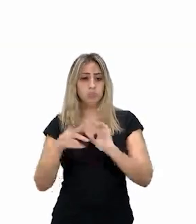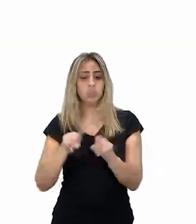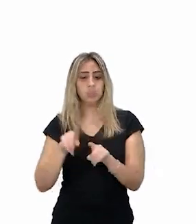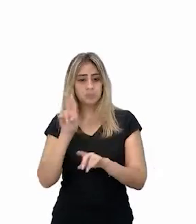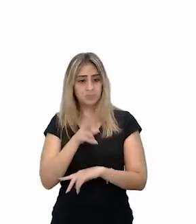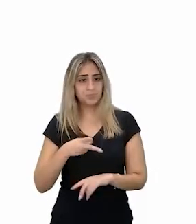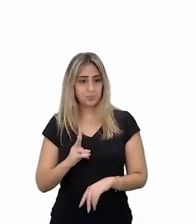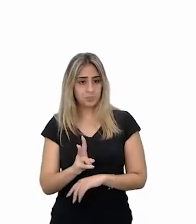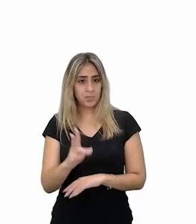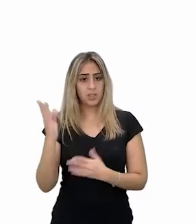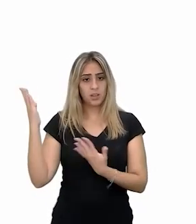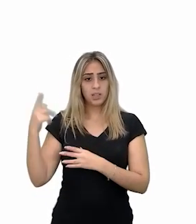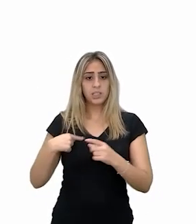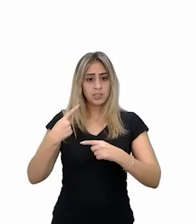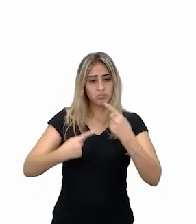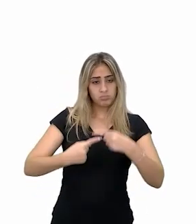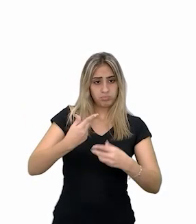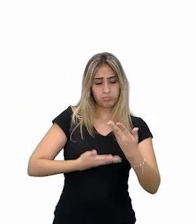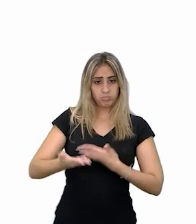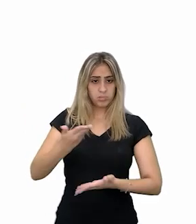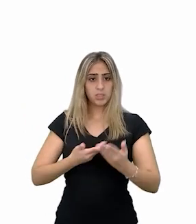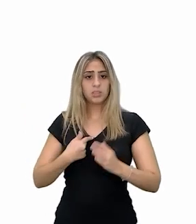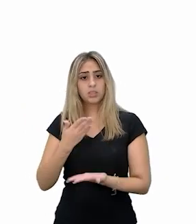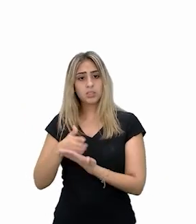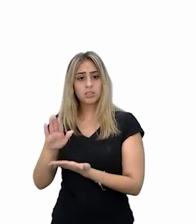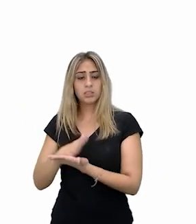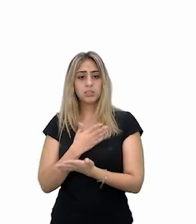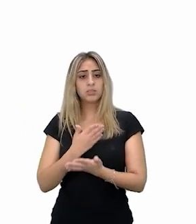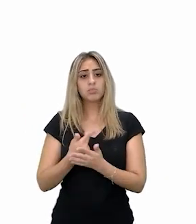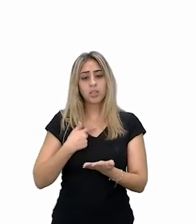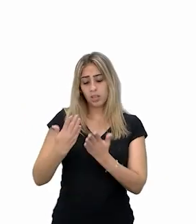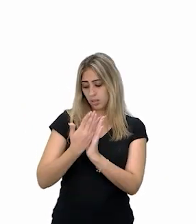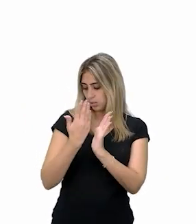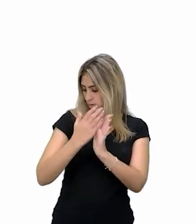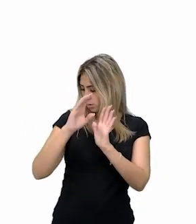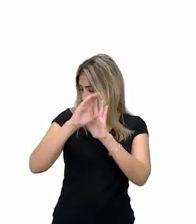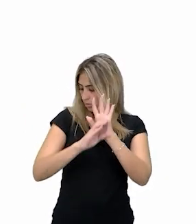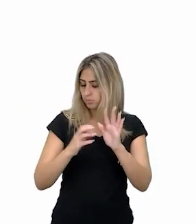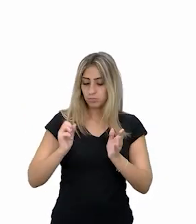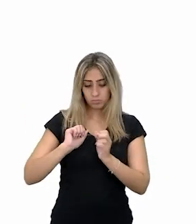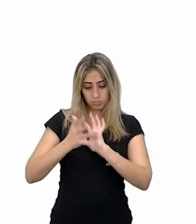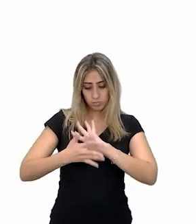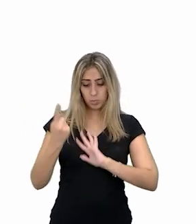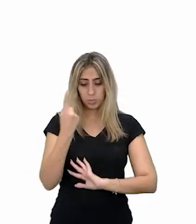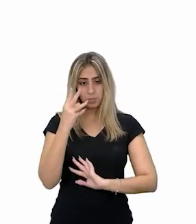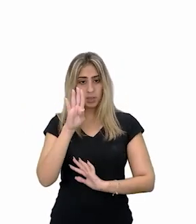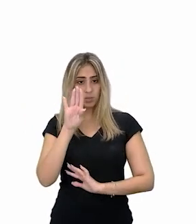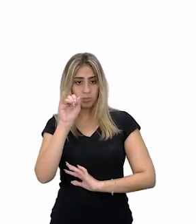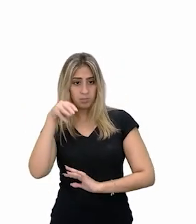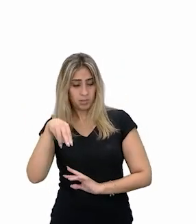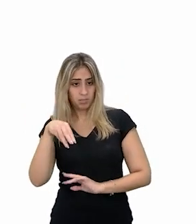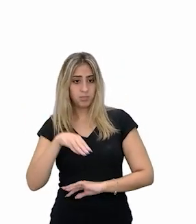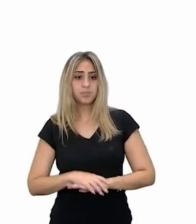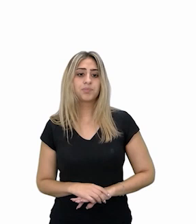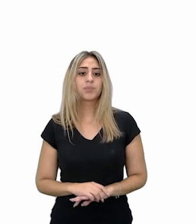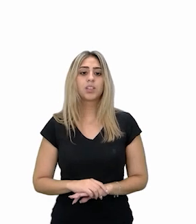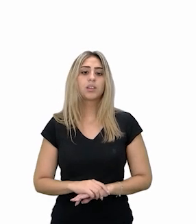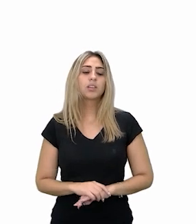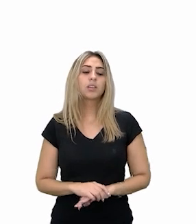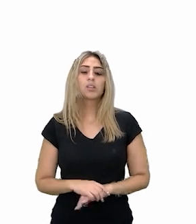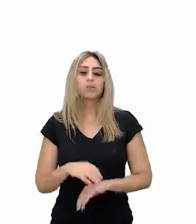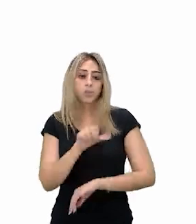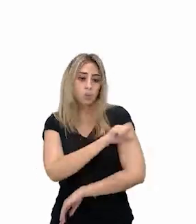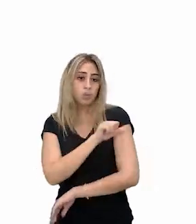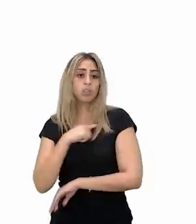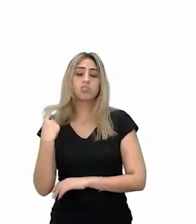então, essa discussão, separei aqui que no caderno Currículo em Ação do primeiro bimestre, né, para o 9º ano,